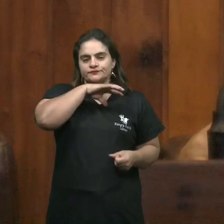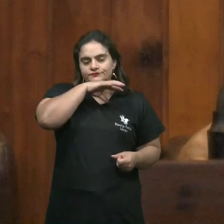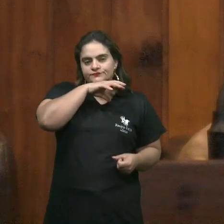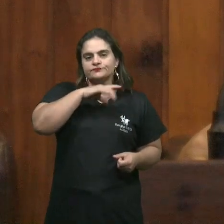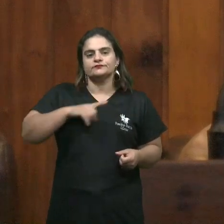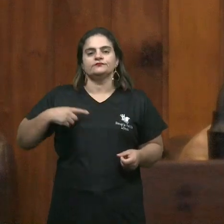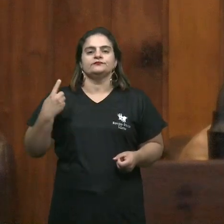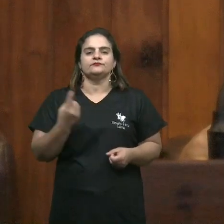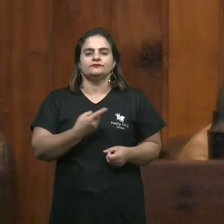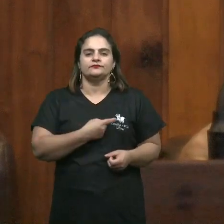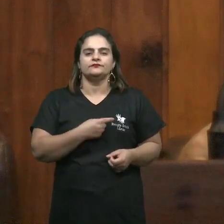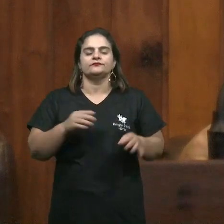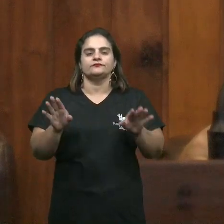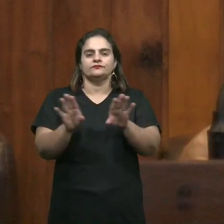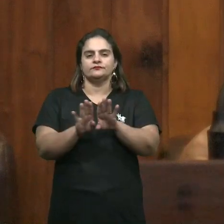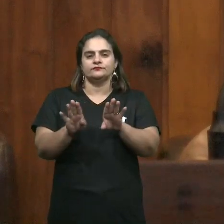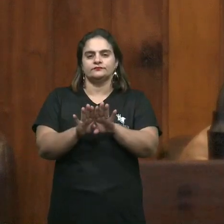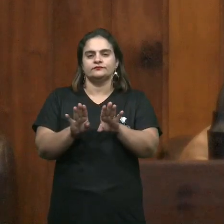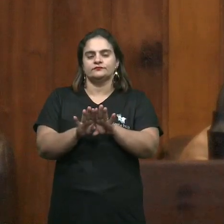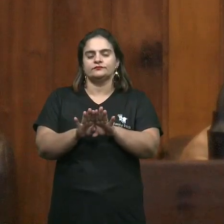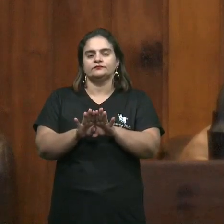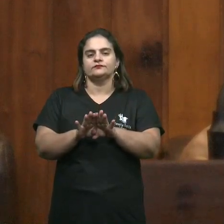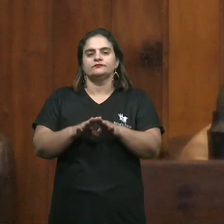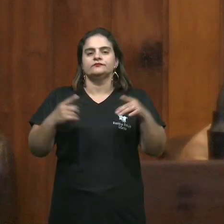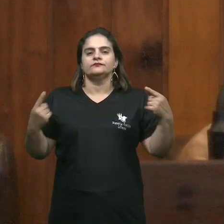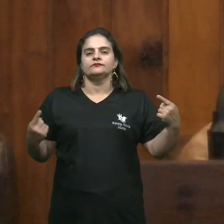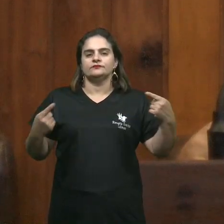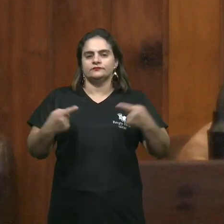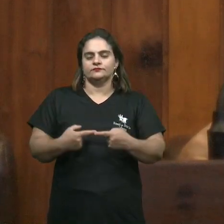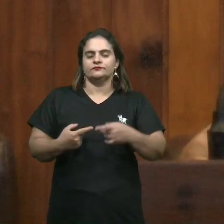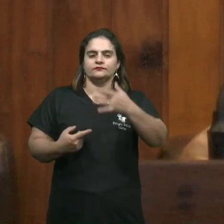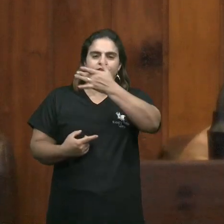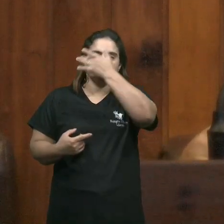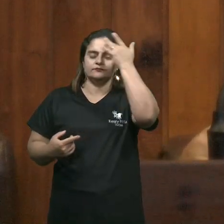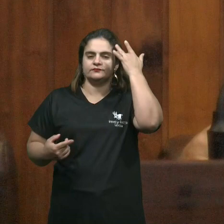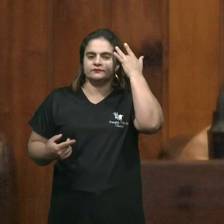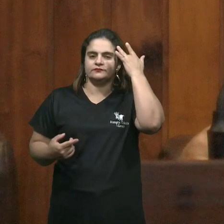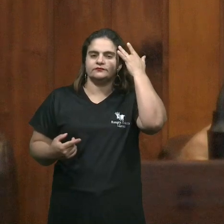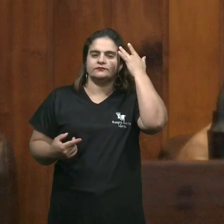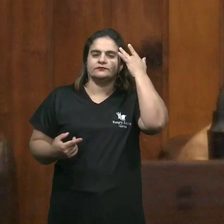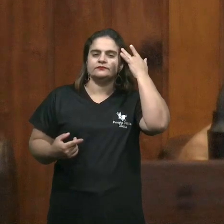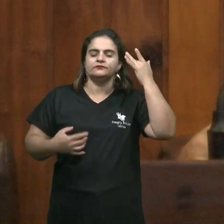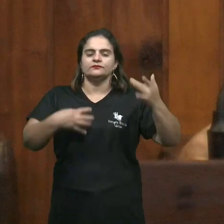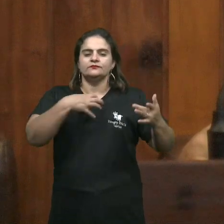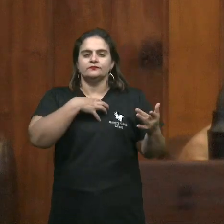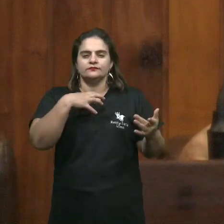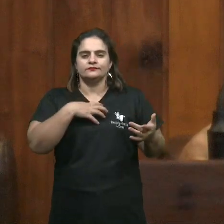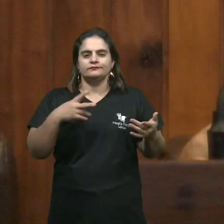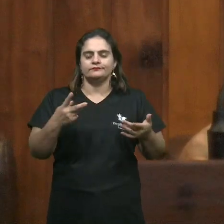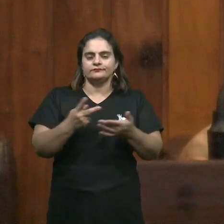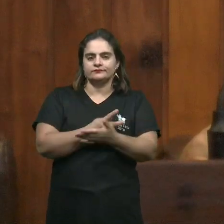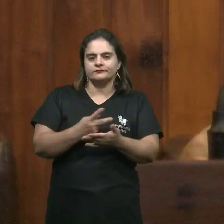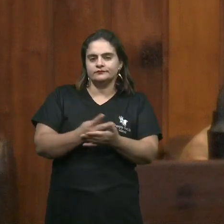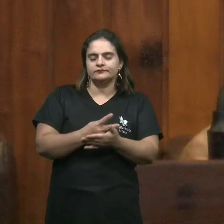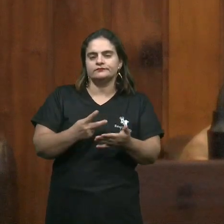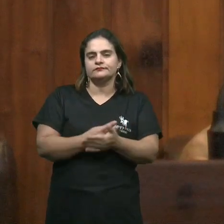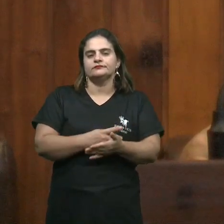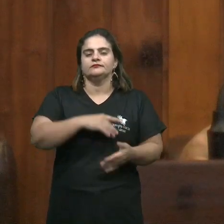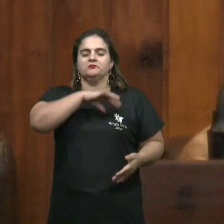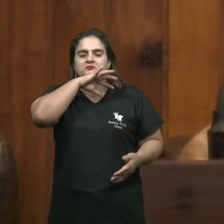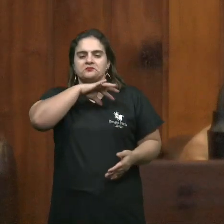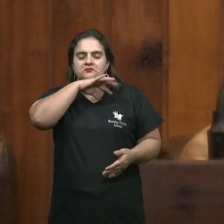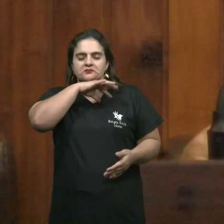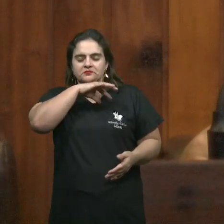cuidar dos maus-tratos que as pessoas têm com os nossos animais, sejam animais de pequeno porte, sejam